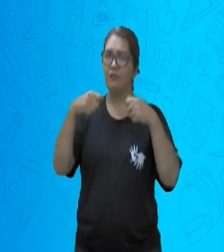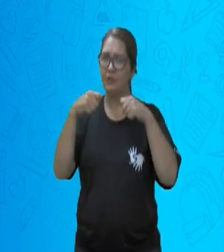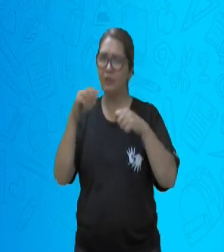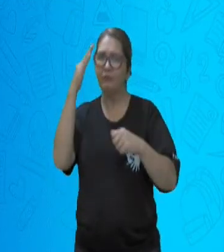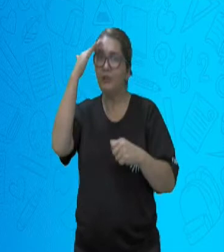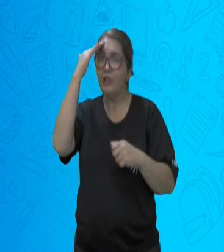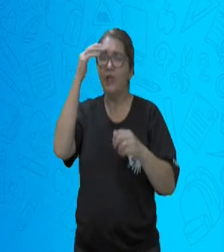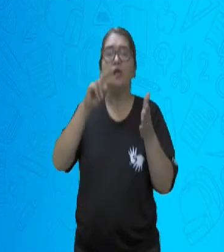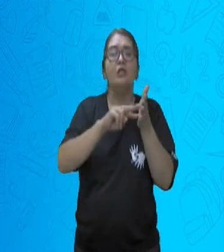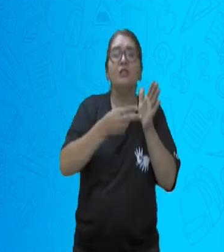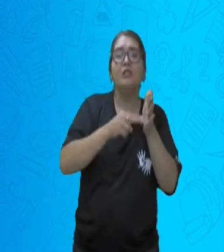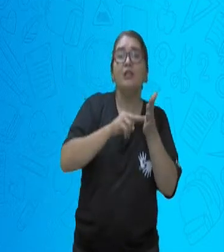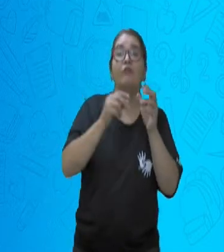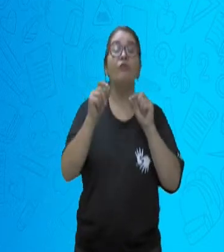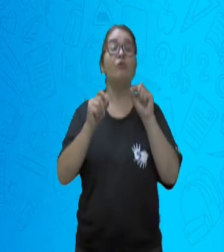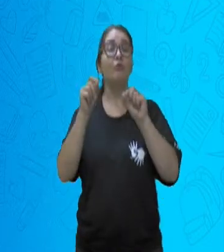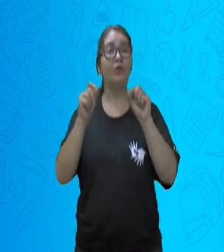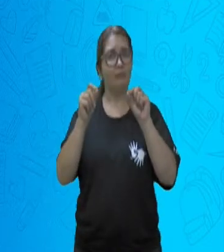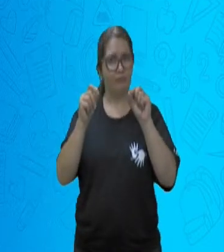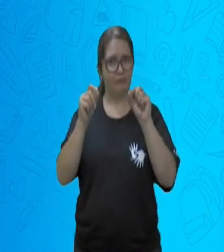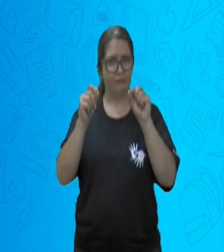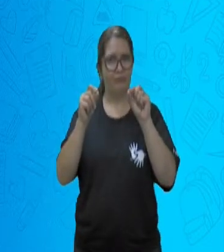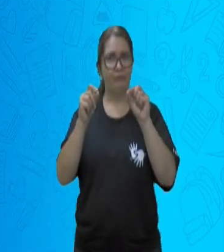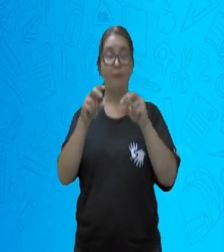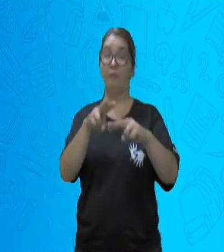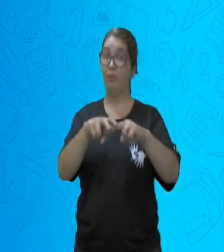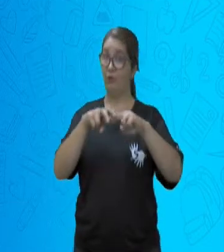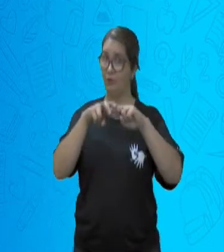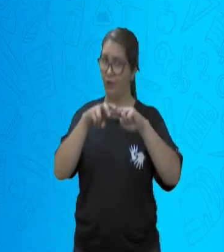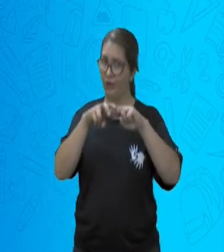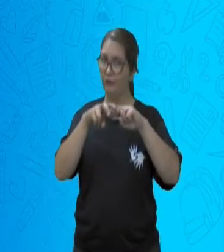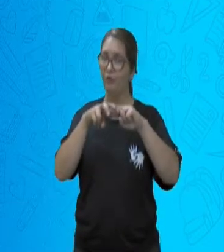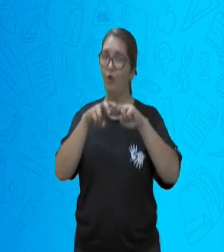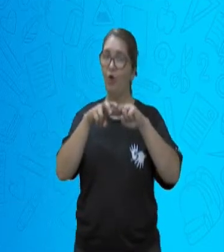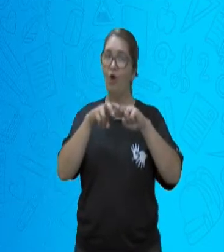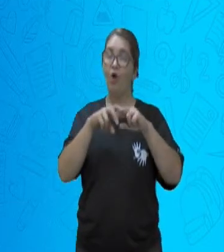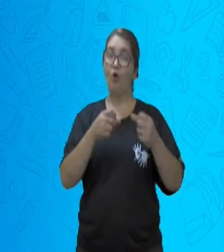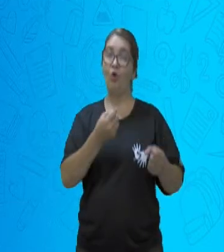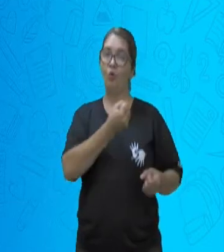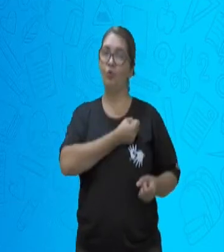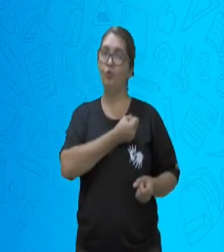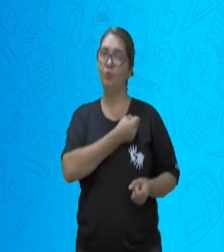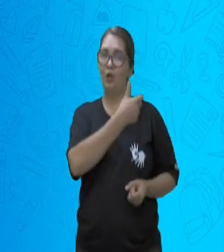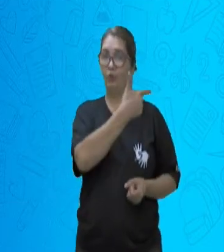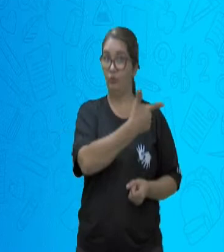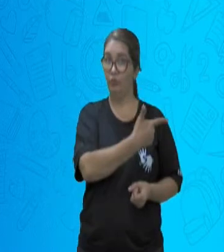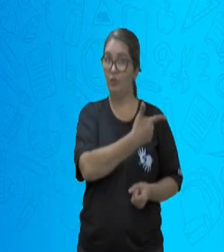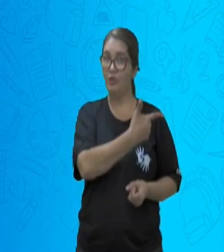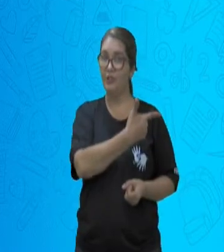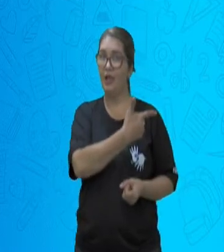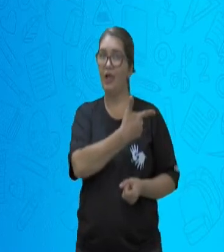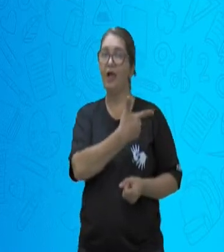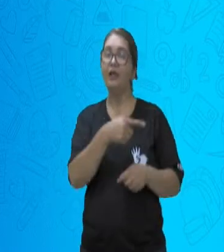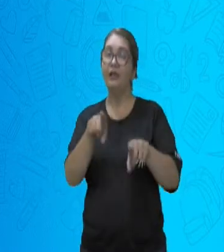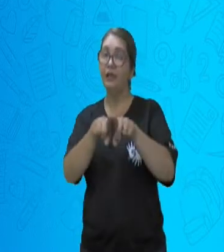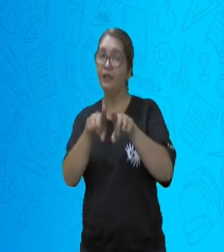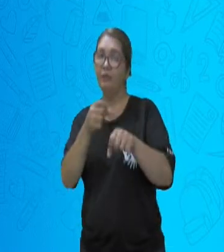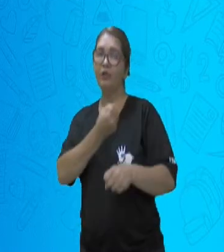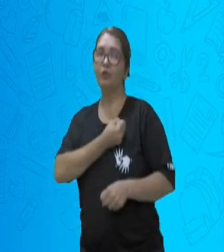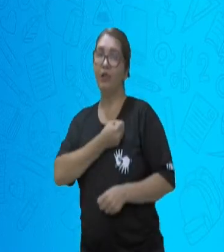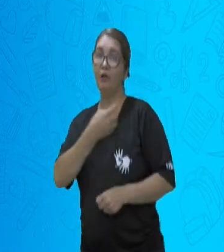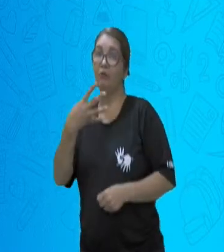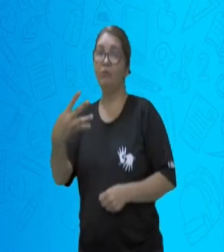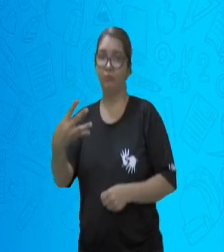que significa, portanto, o numeral 2 e o numeral 4. Aqui a gente